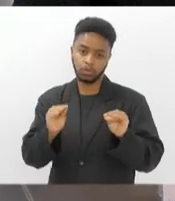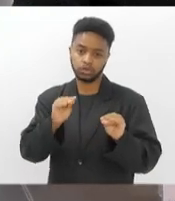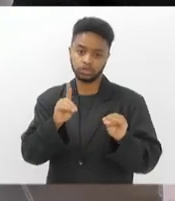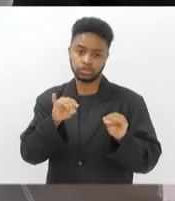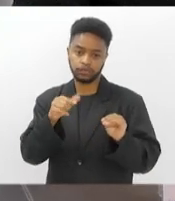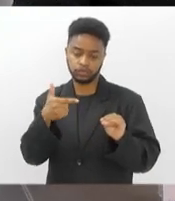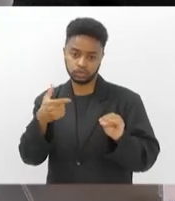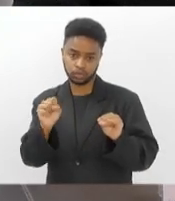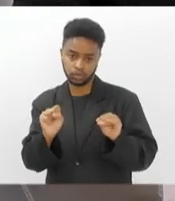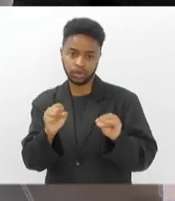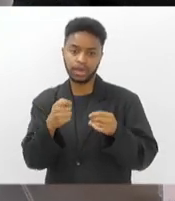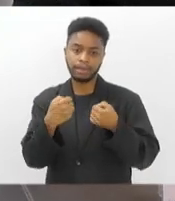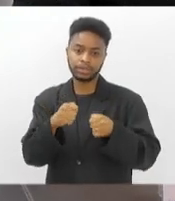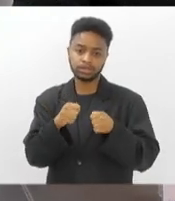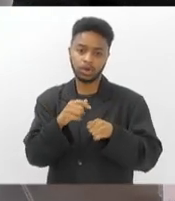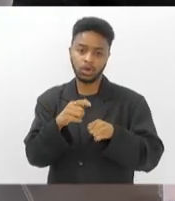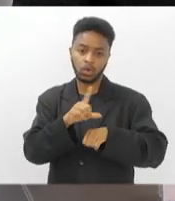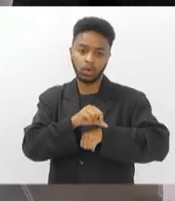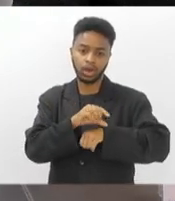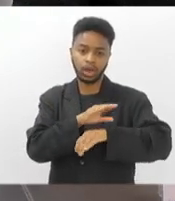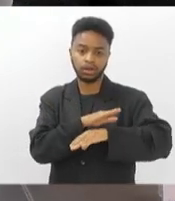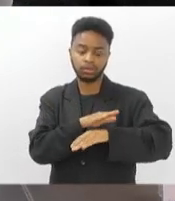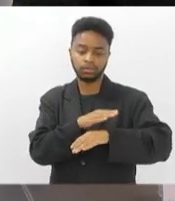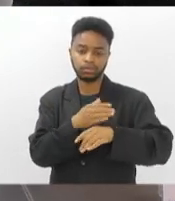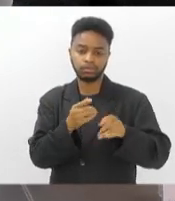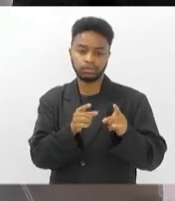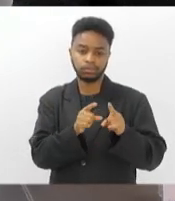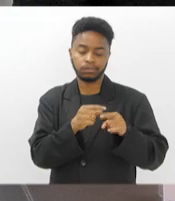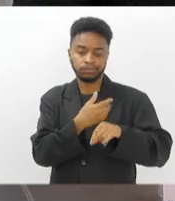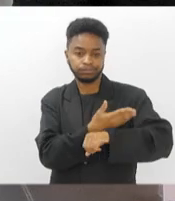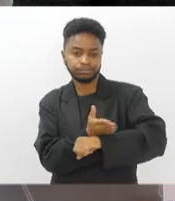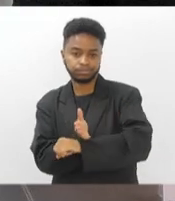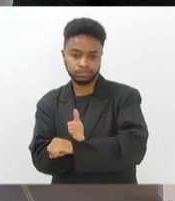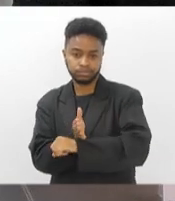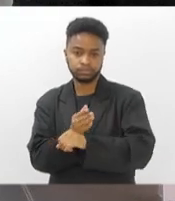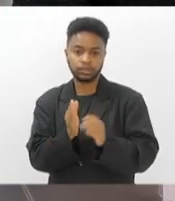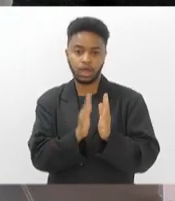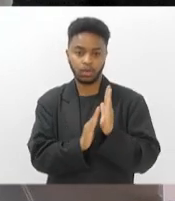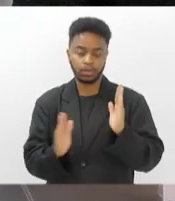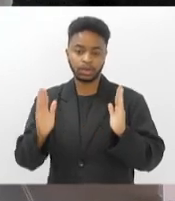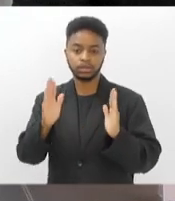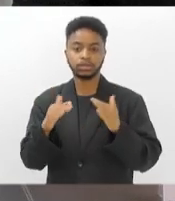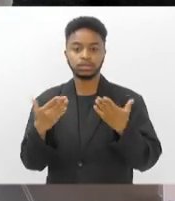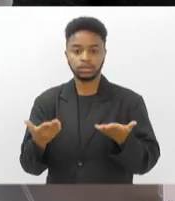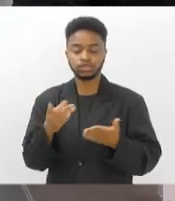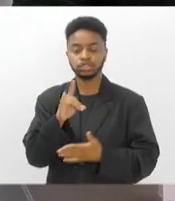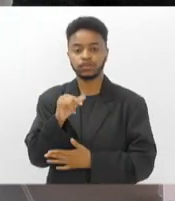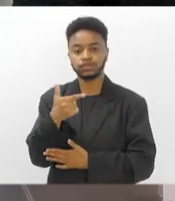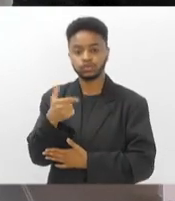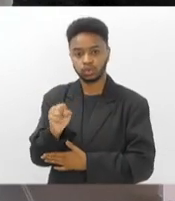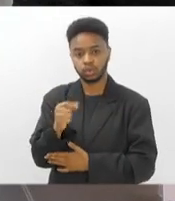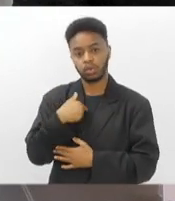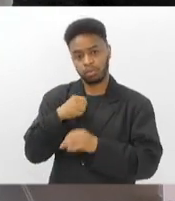talvez tem que ser mais estendida Então esta este este 28 eu vou eu posso mudar e avisar vossas excelências